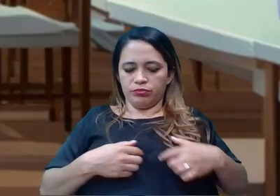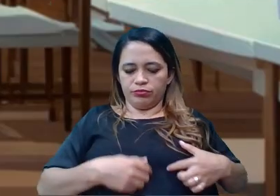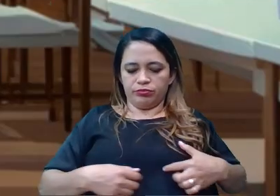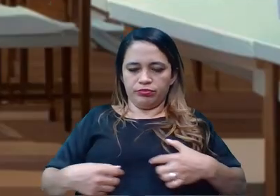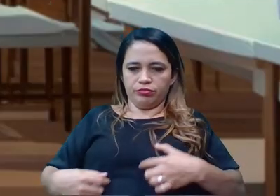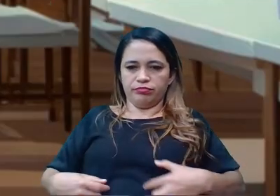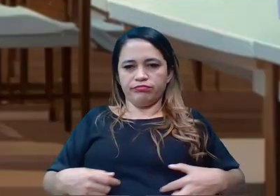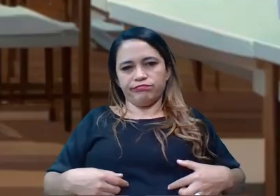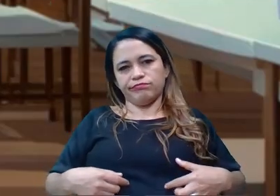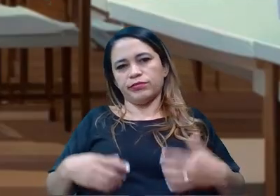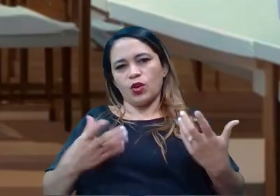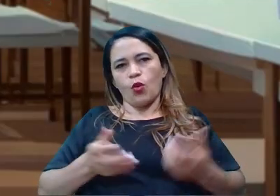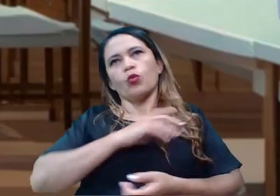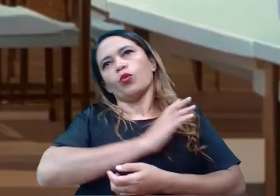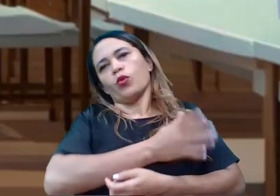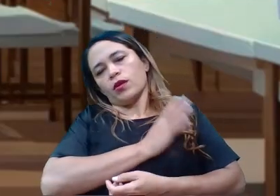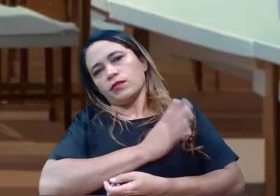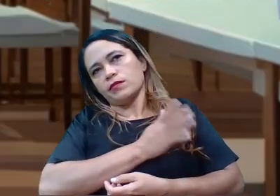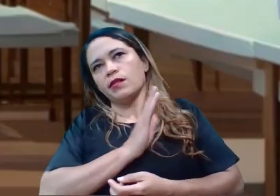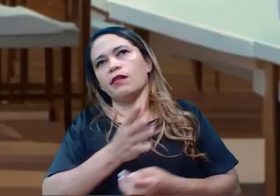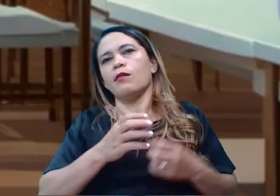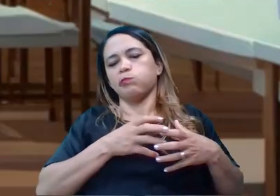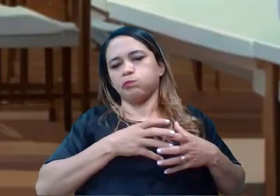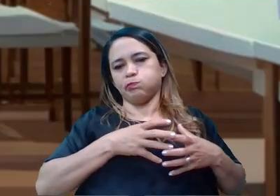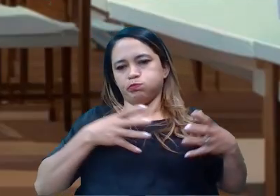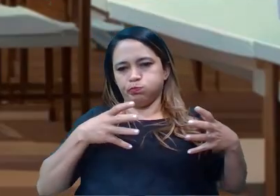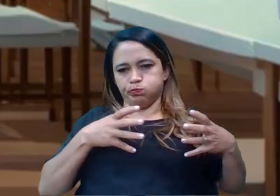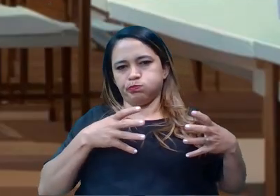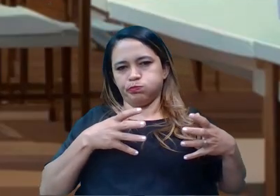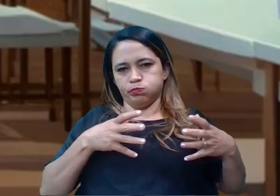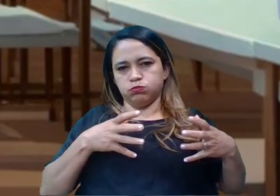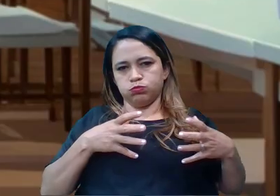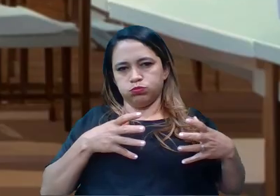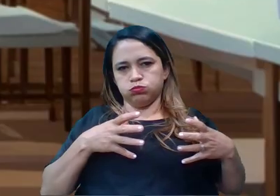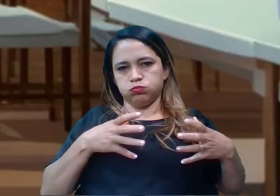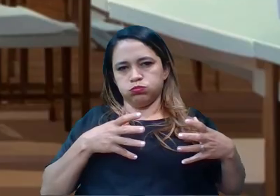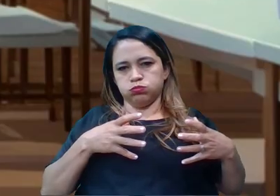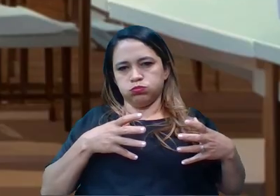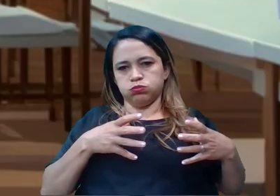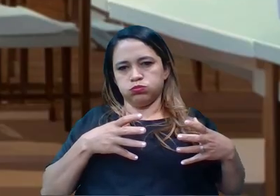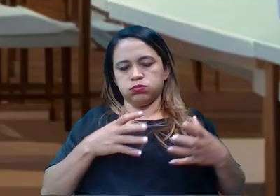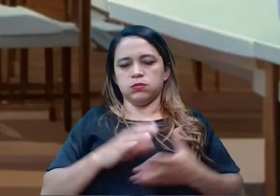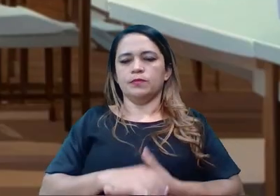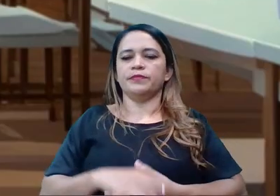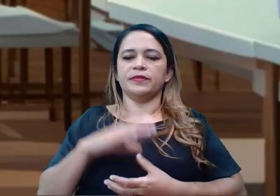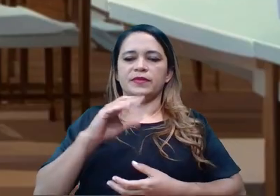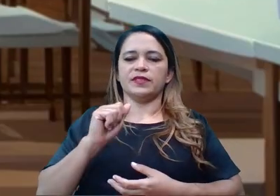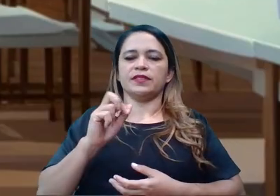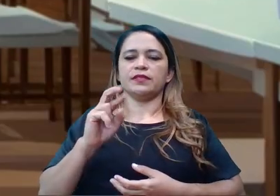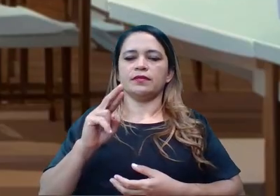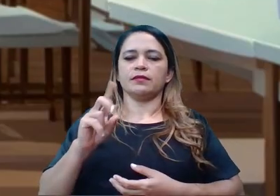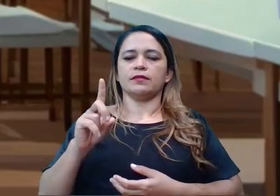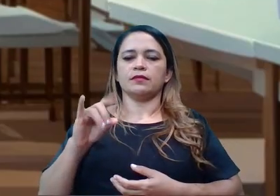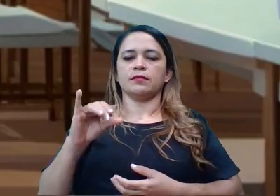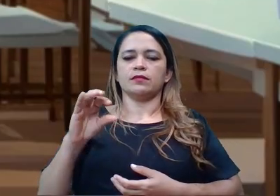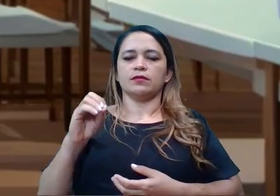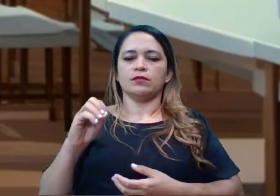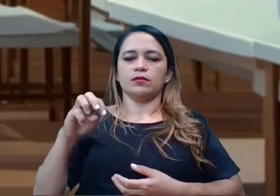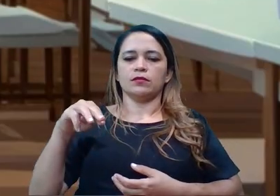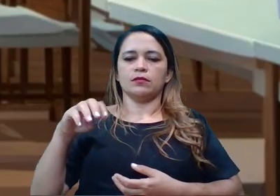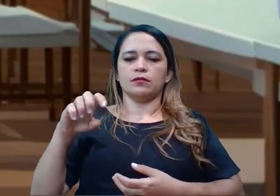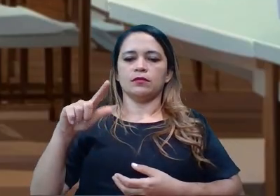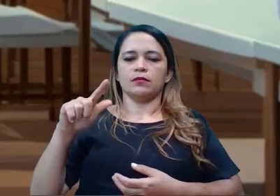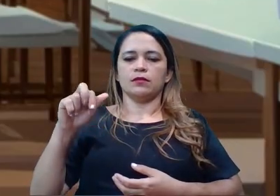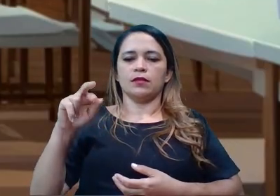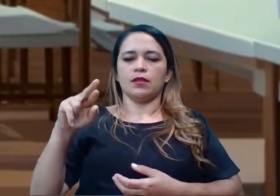o protozoário vai parar no coração, o coração incha, é a chamada cardiomegalia, ou ele para no nosso intestino